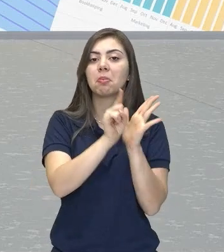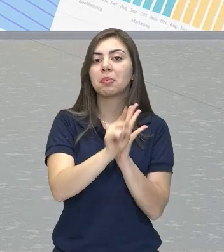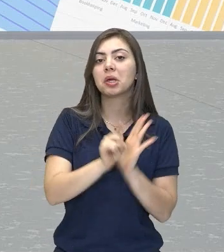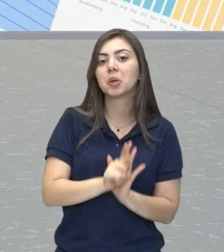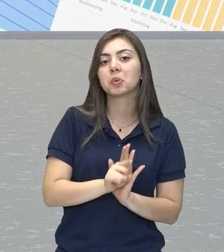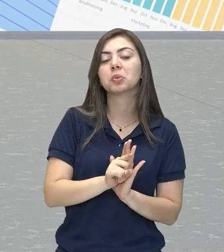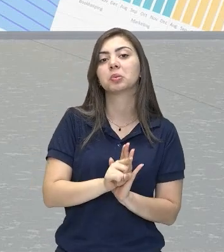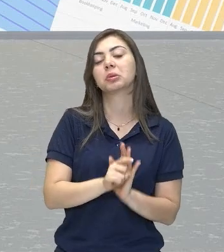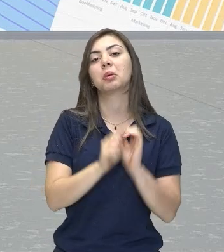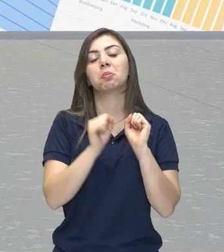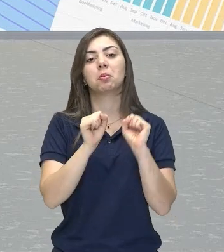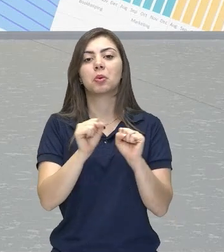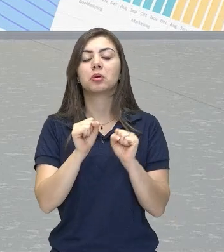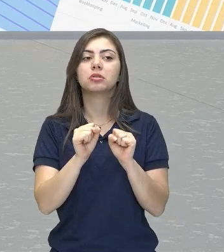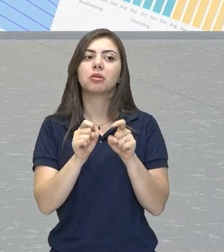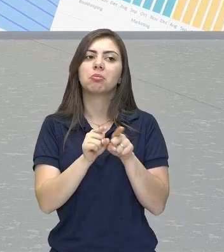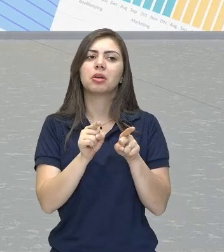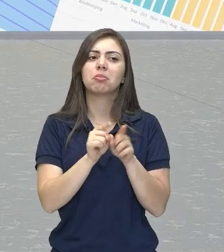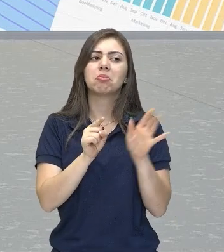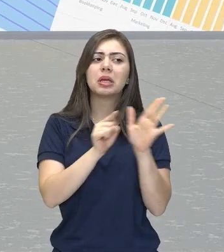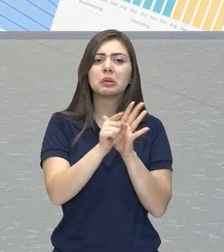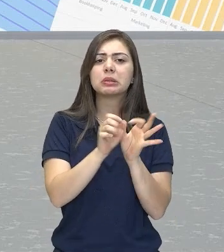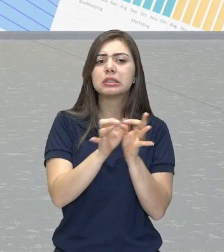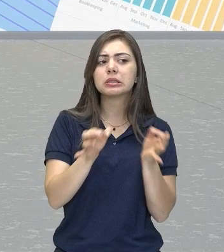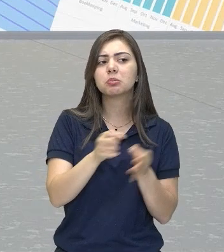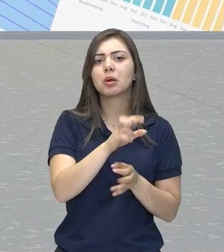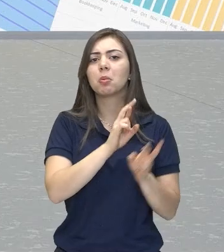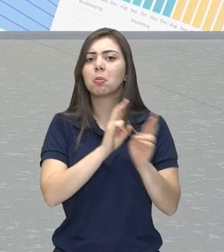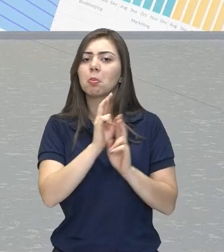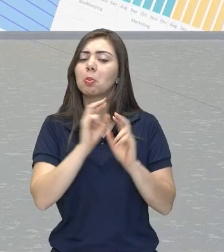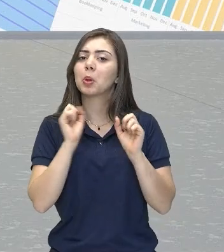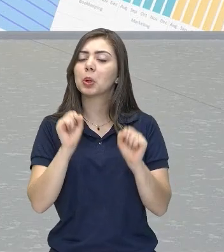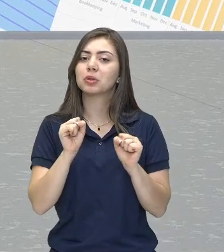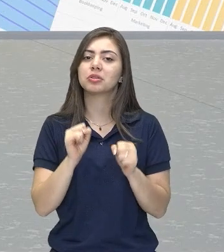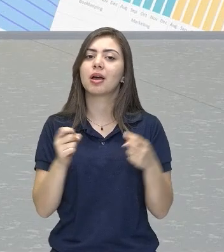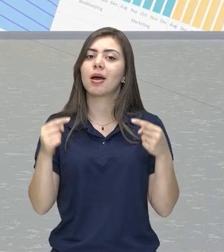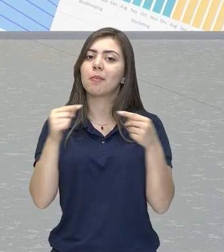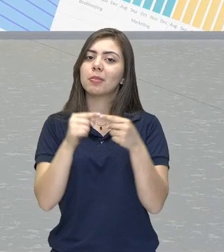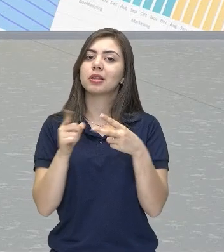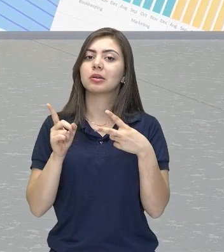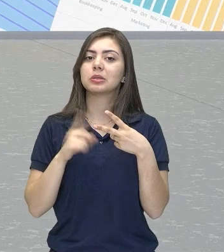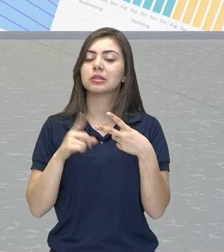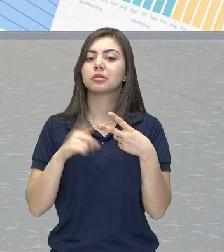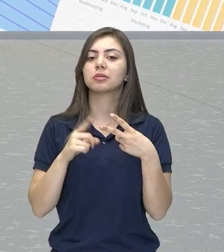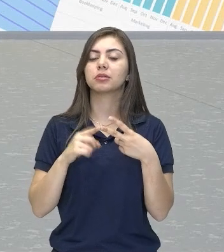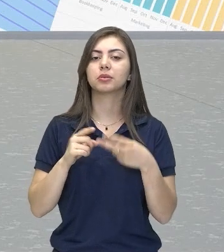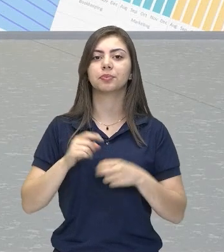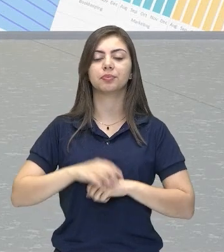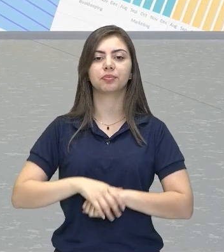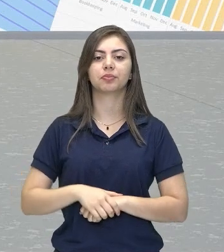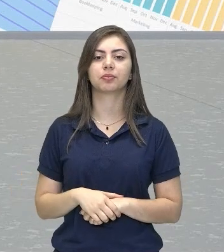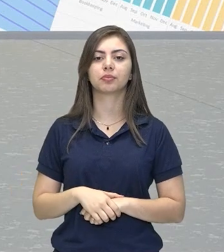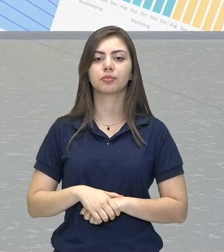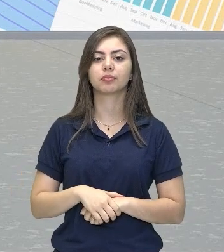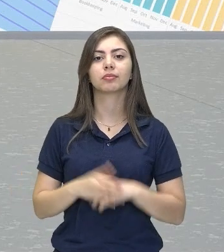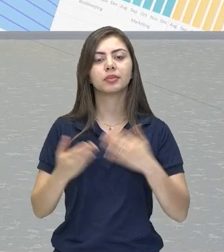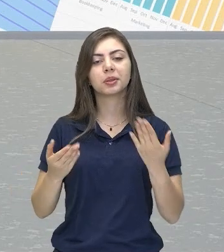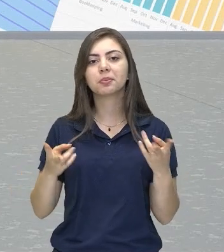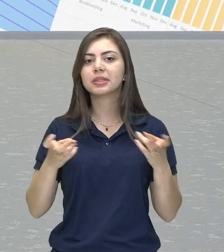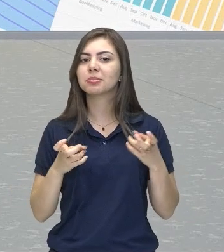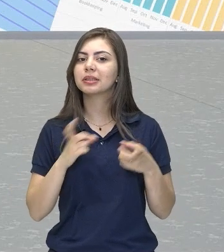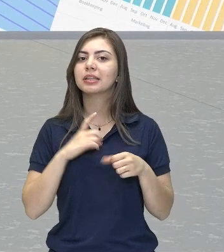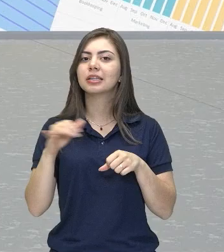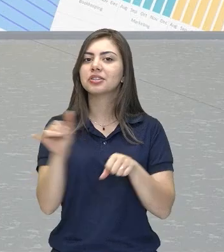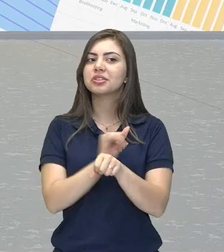responder perguntas simples, né? Então, tem vias de há vias de fazer isso de